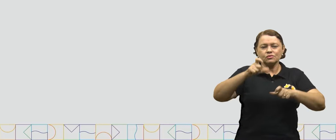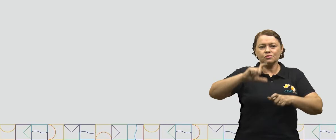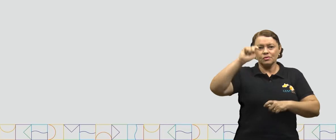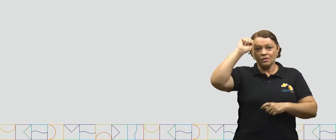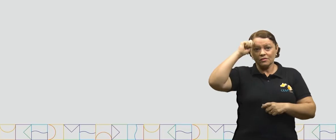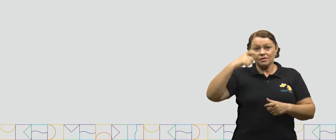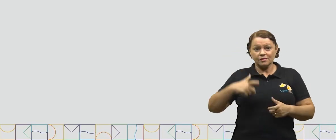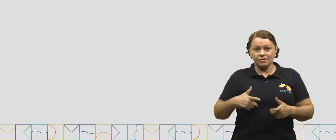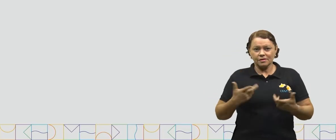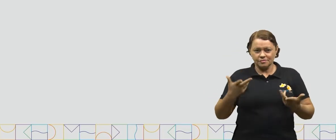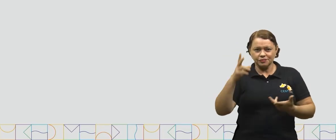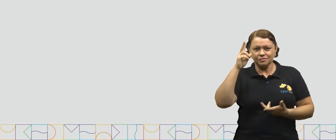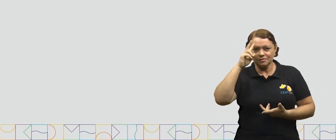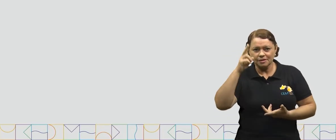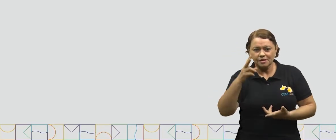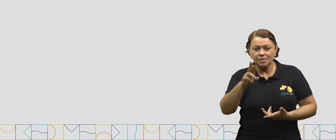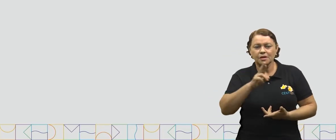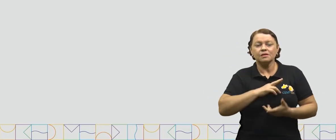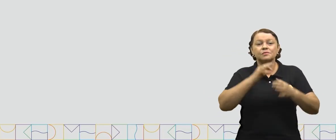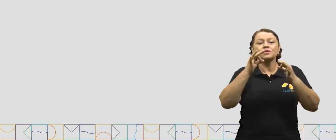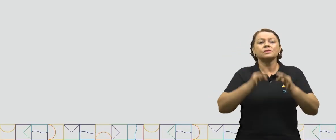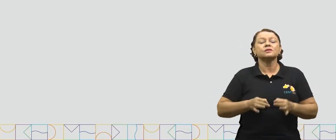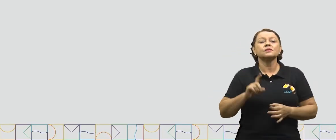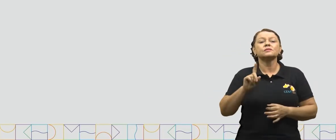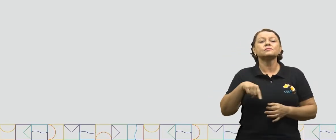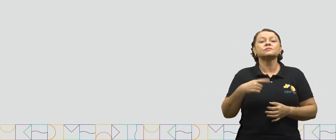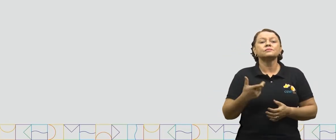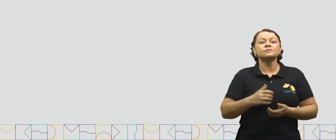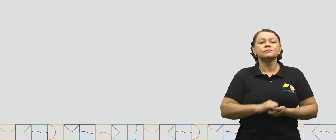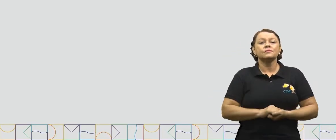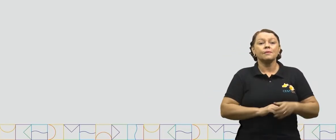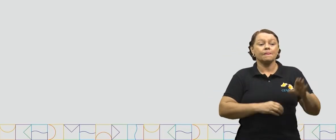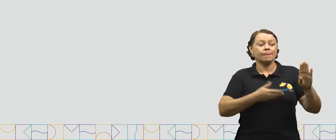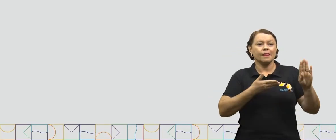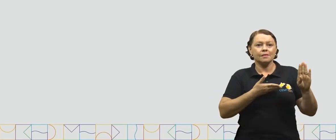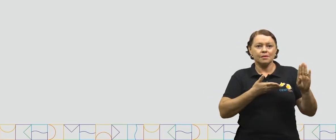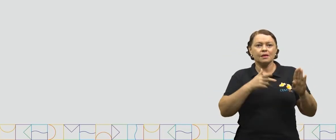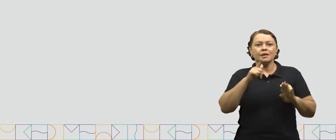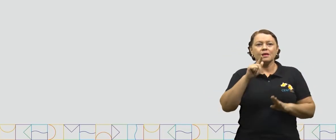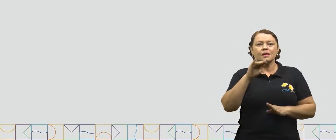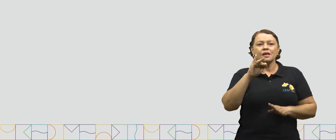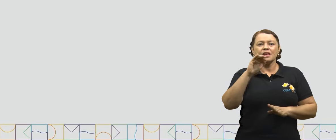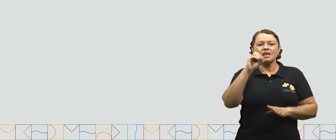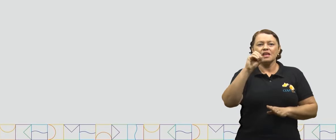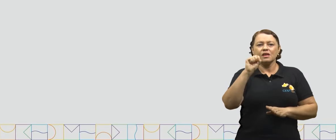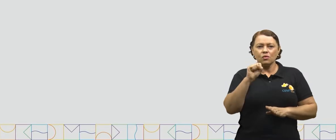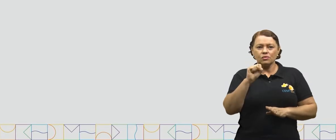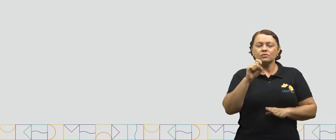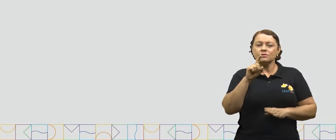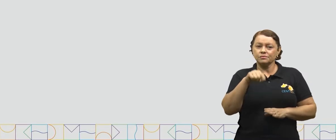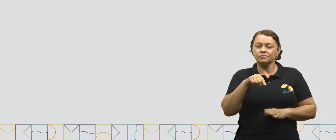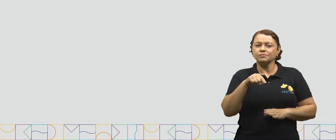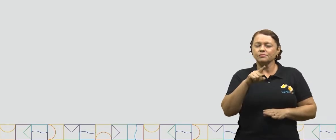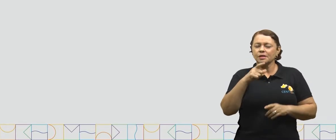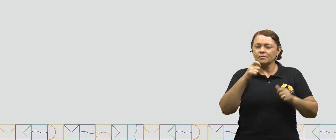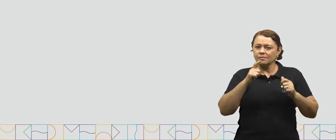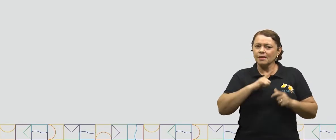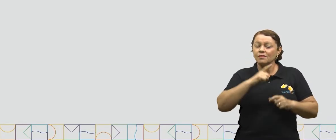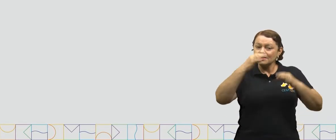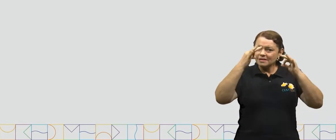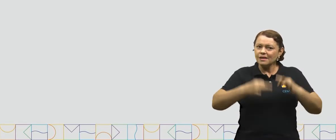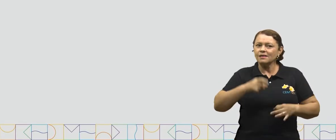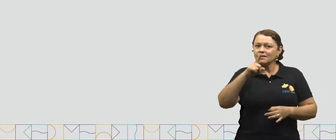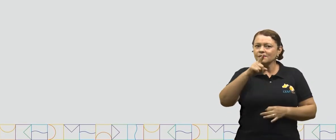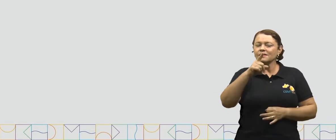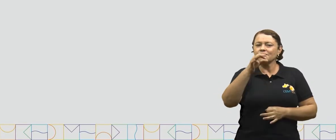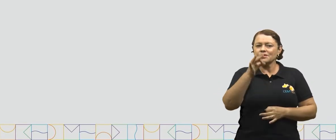Quem seriam? A alternativa correta é a letra B, aos griots. Eu aposto que você acertou